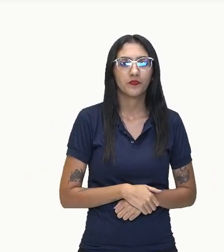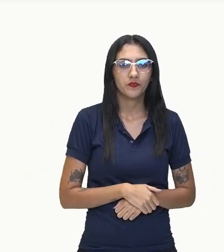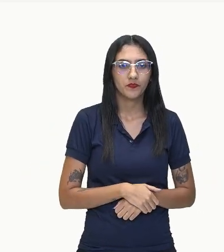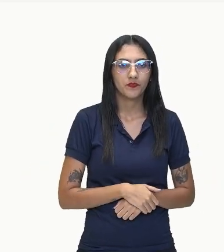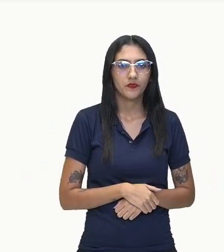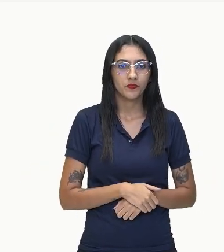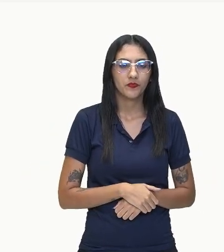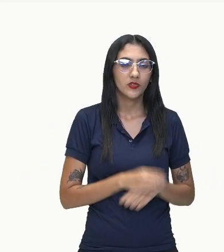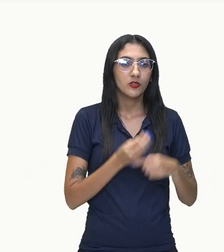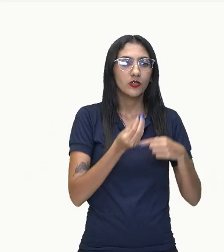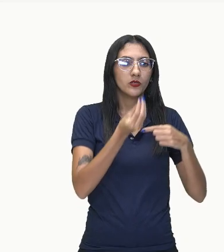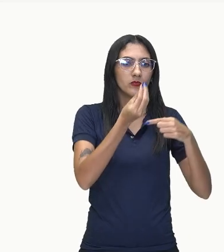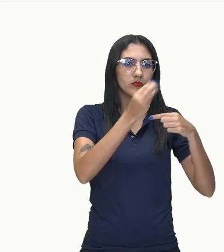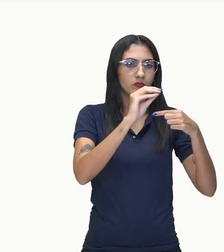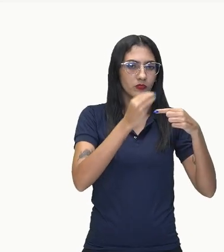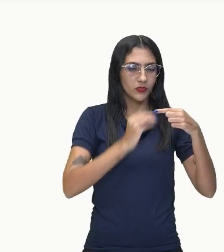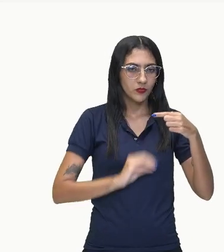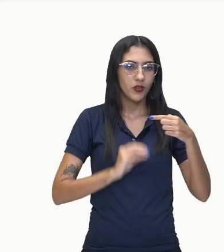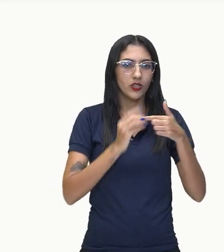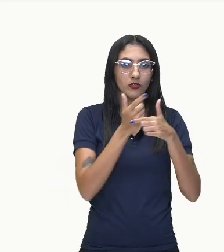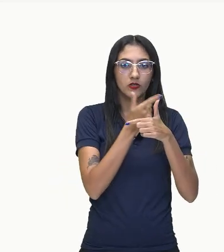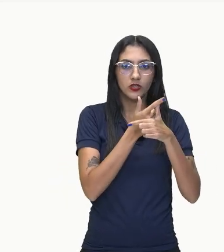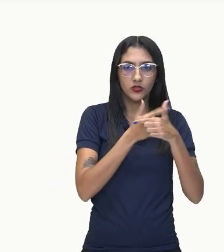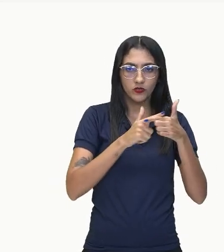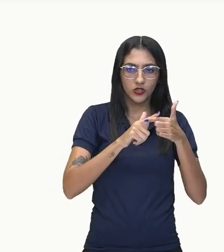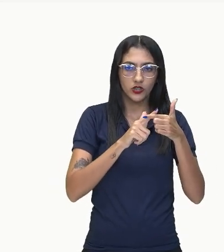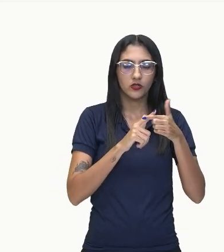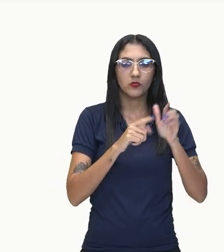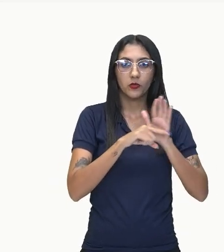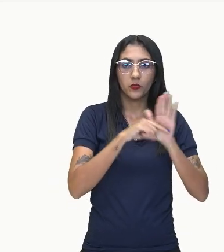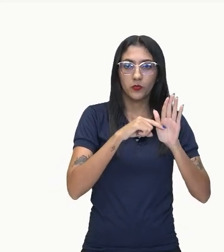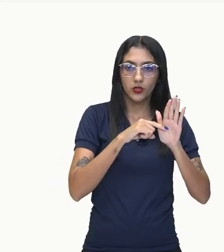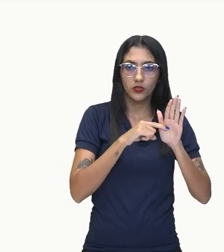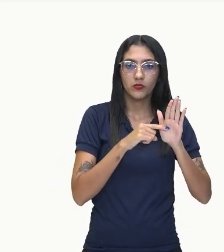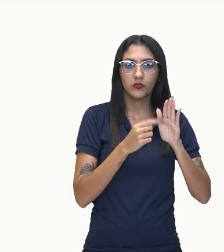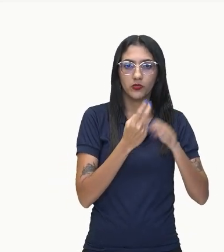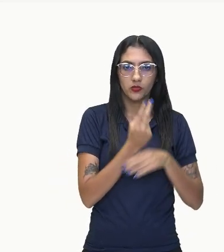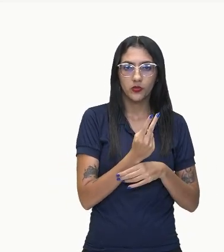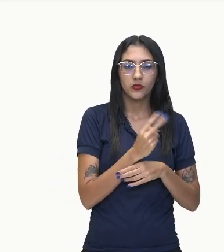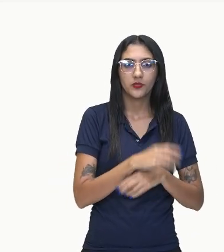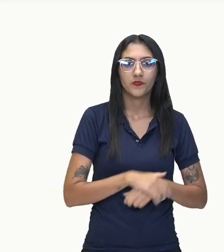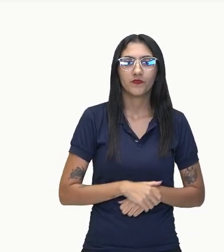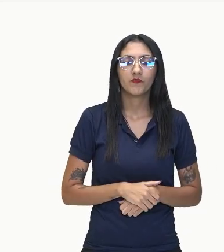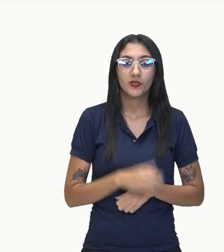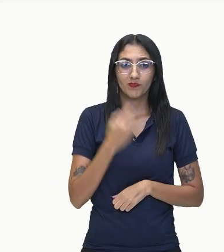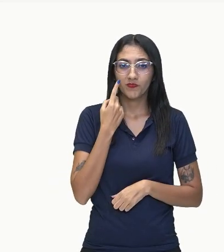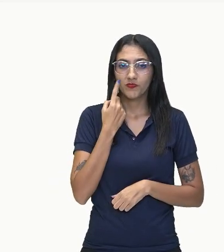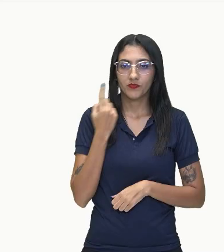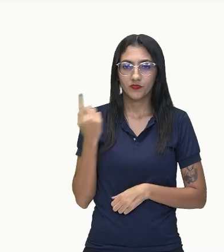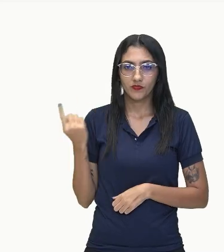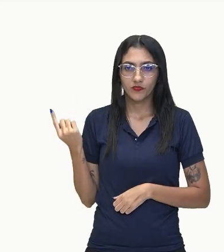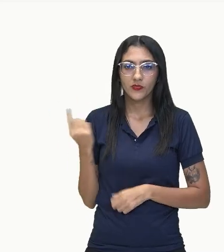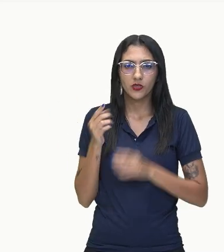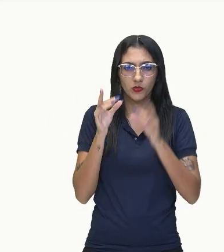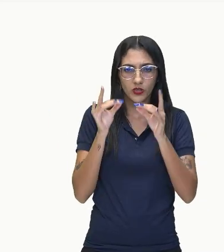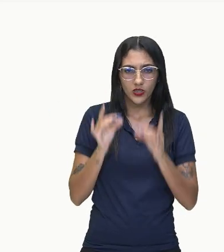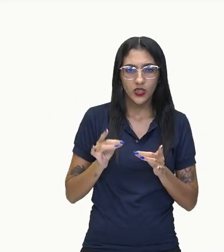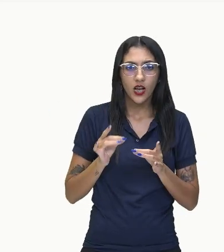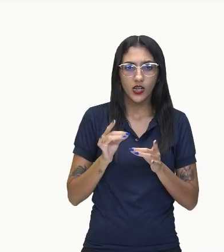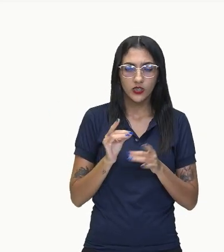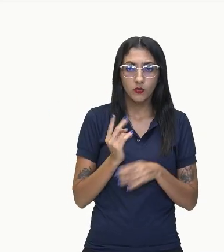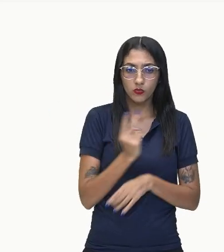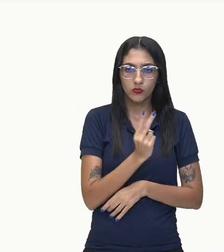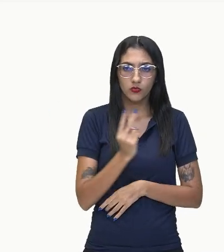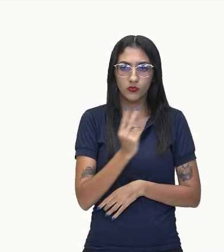sobre 2 mais 5 sobre 2, tudo isso dividido por menos 2. Vejam que aqui os denominadores são